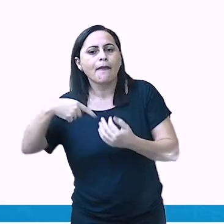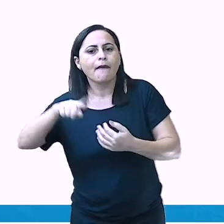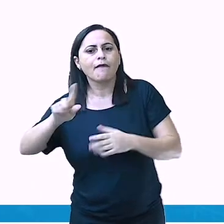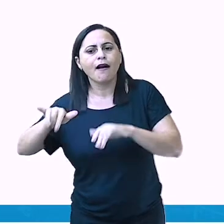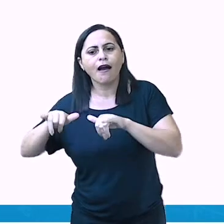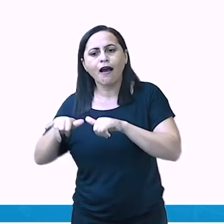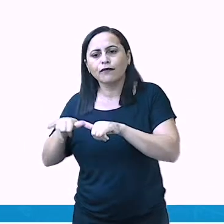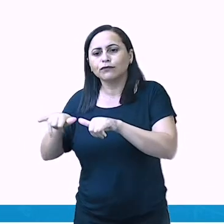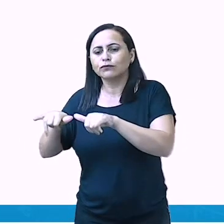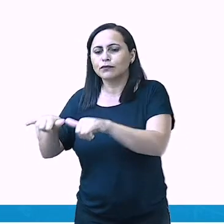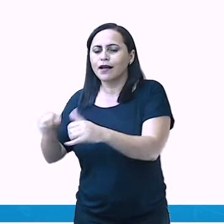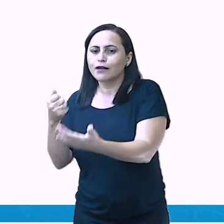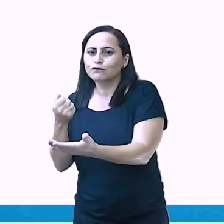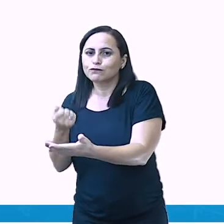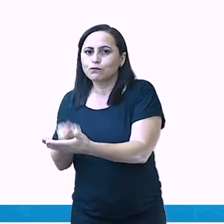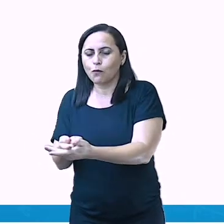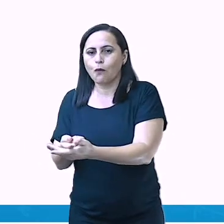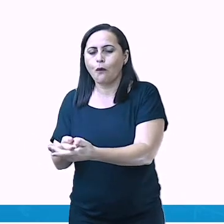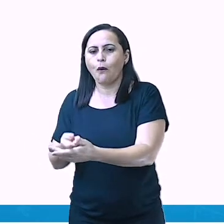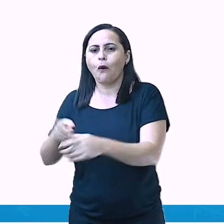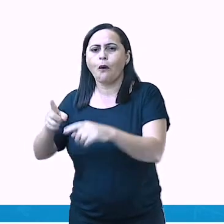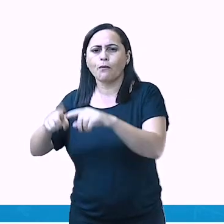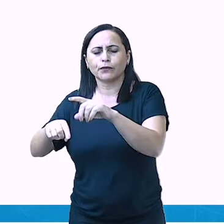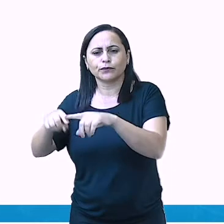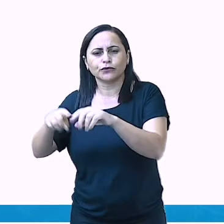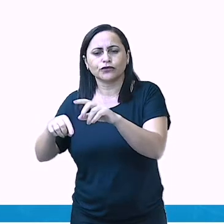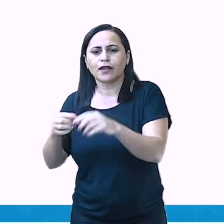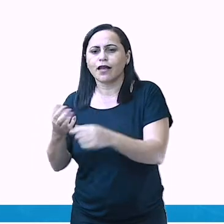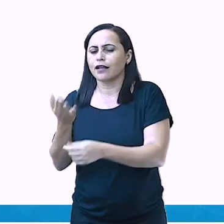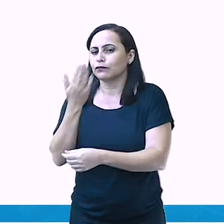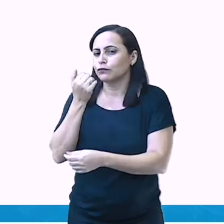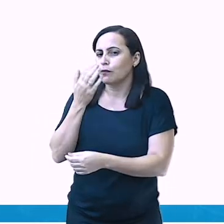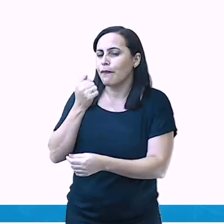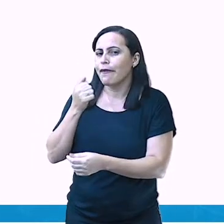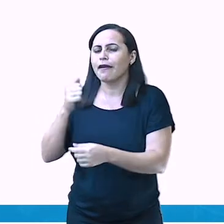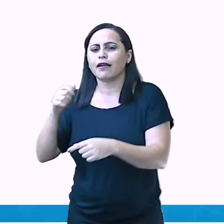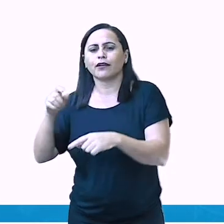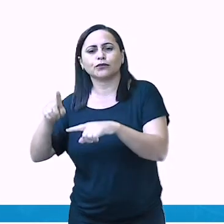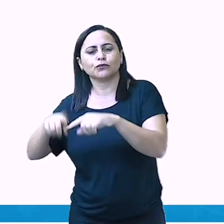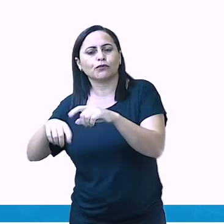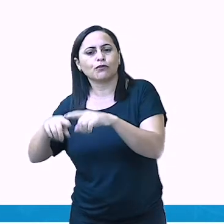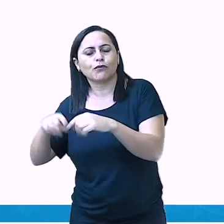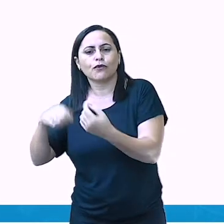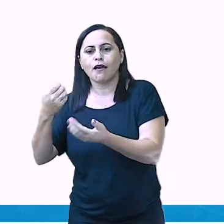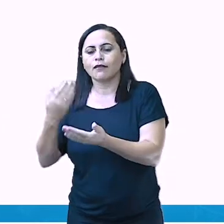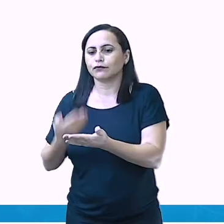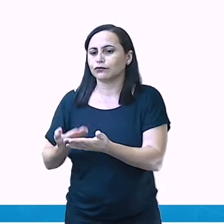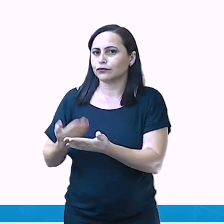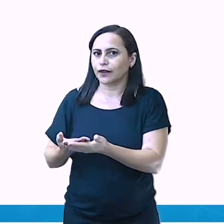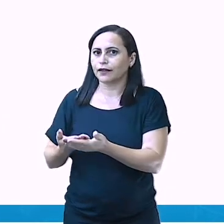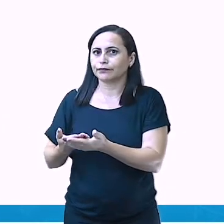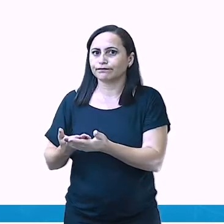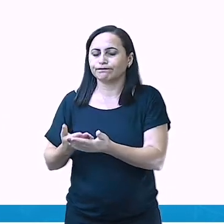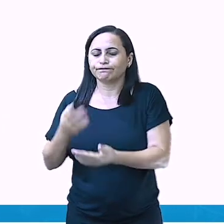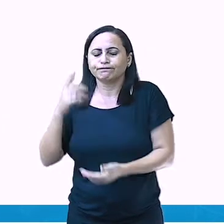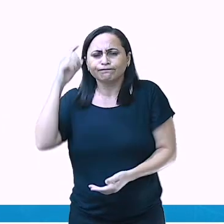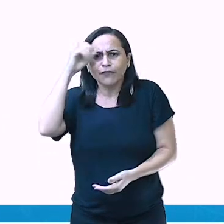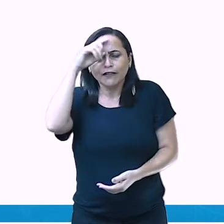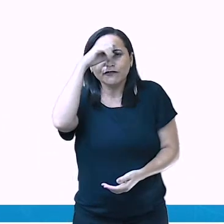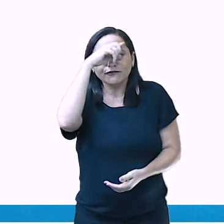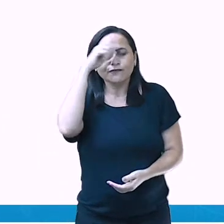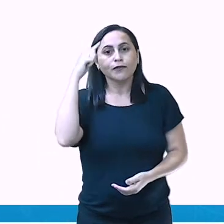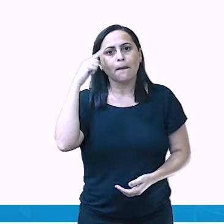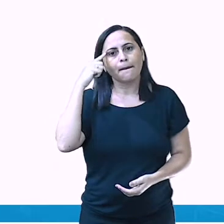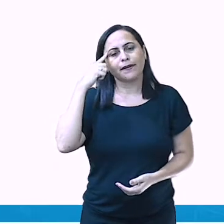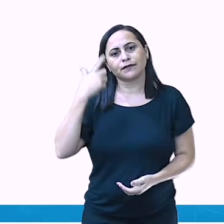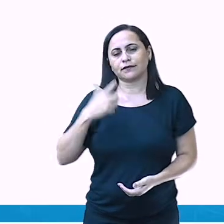gente hoje dificilmente pensar que a gente viveria em uma sociedade em que a gente não pudesse ter. Porque seria